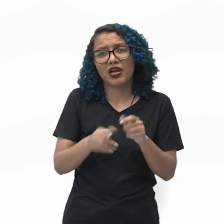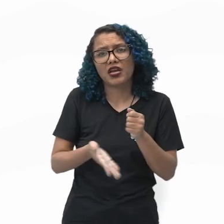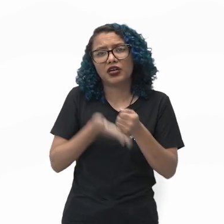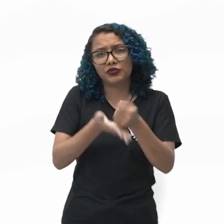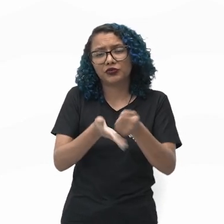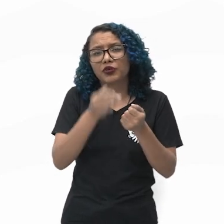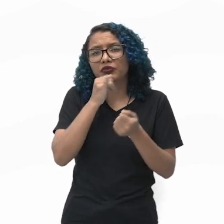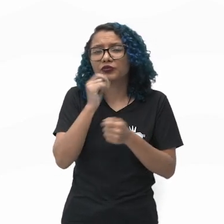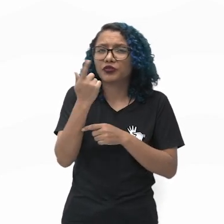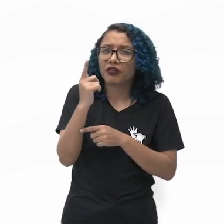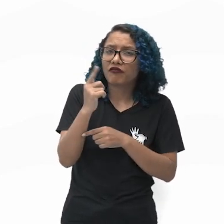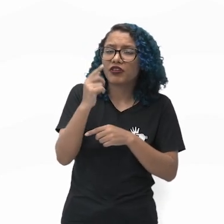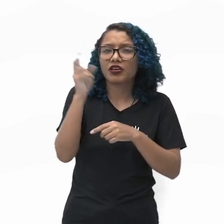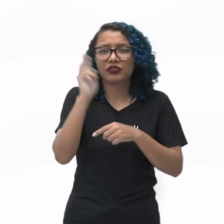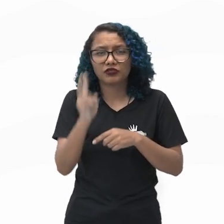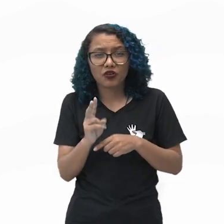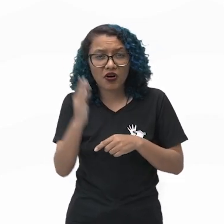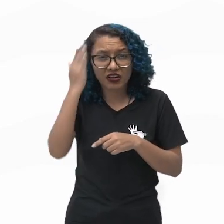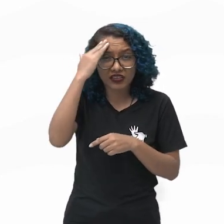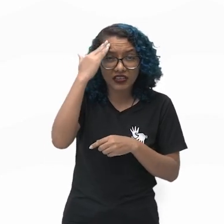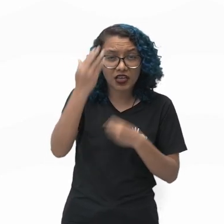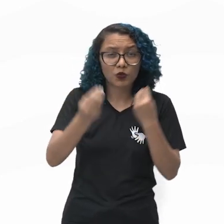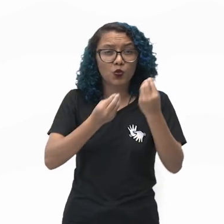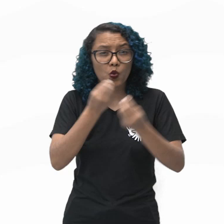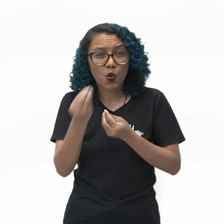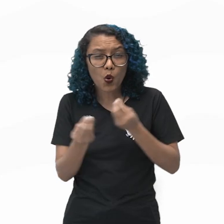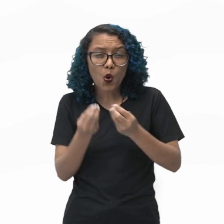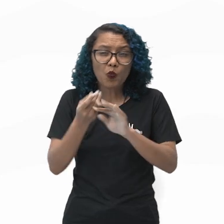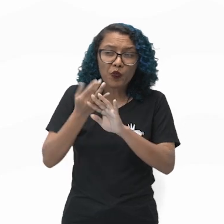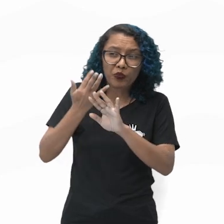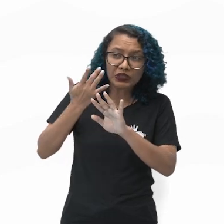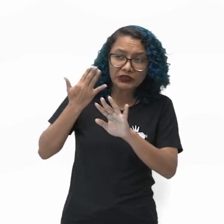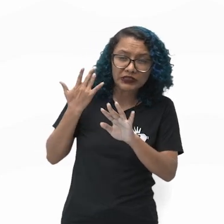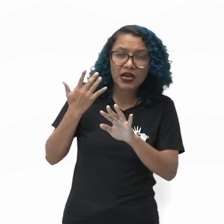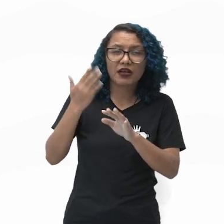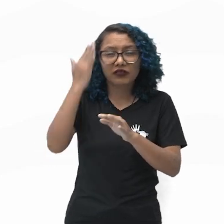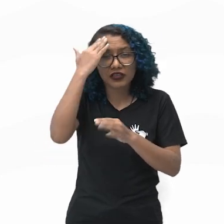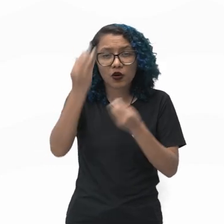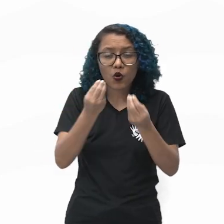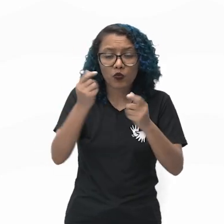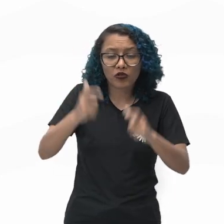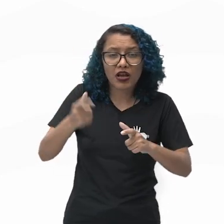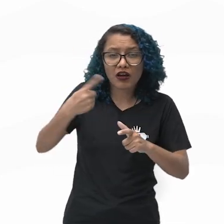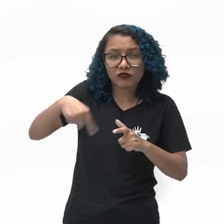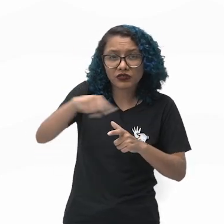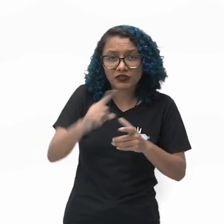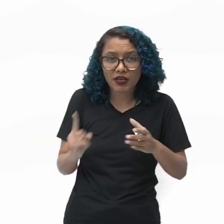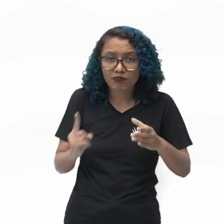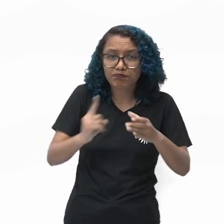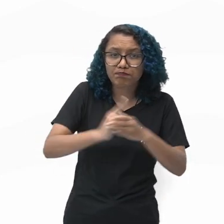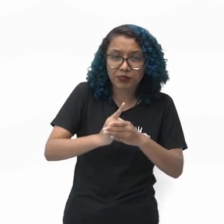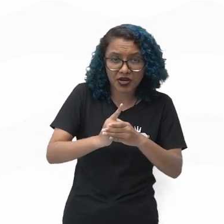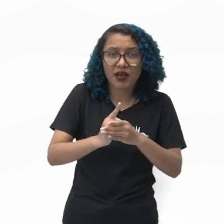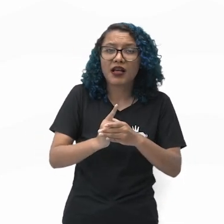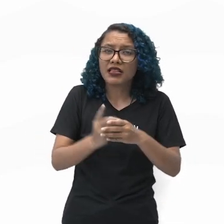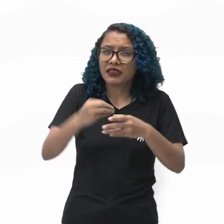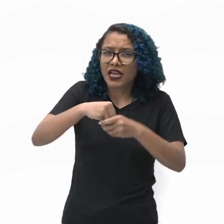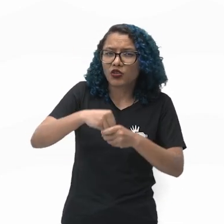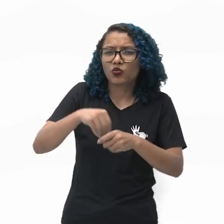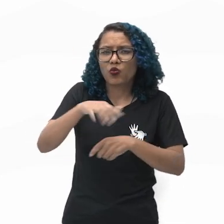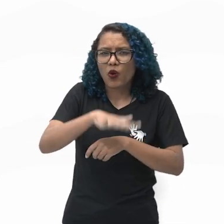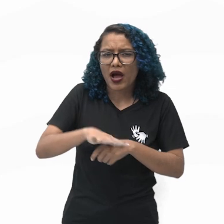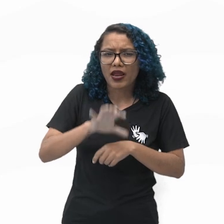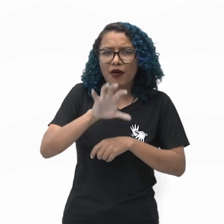geografia principalmente, entendendo a história, entendendo o lugar que você está inserido e o efeito disso a nível regional e